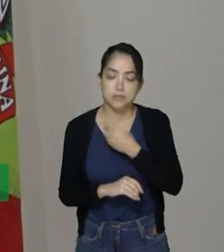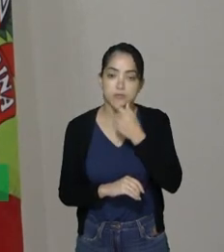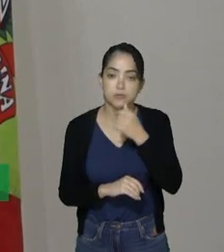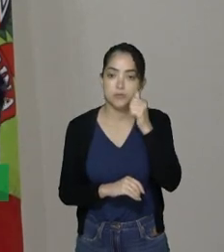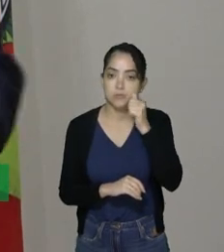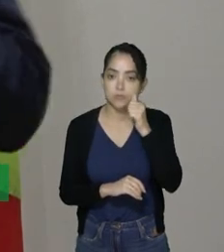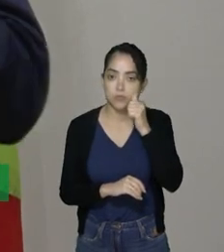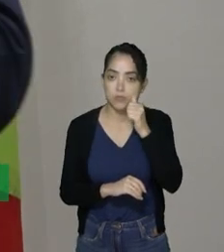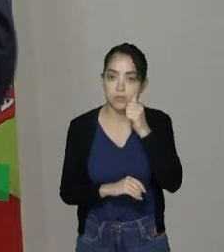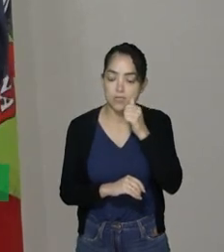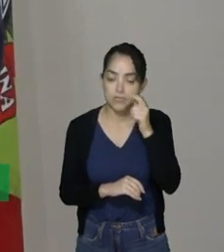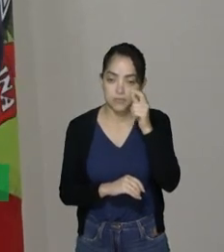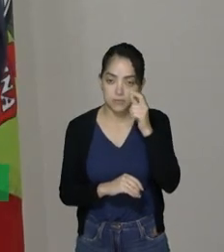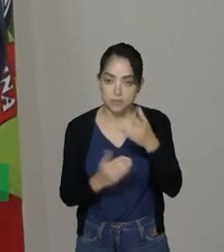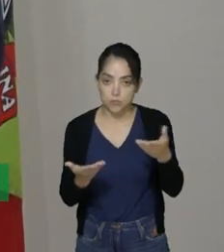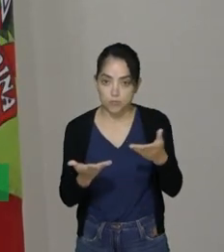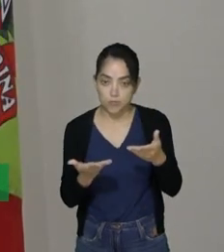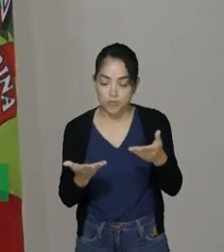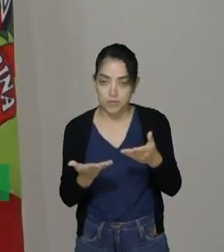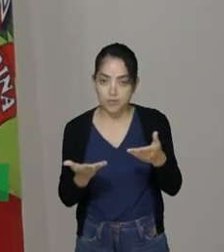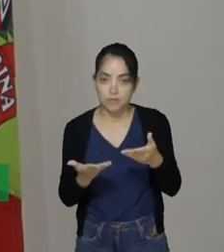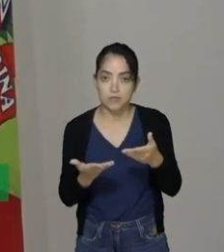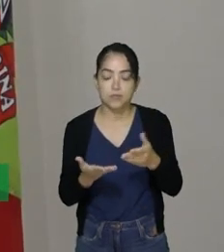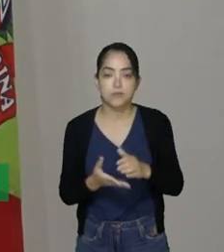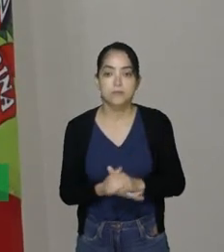cumprimentar todos que nos acompanham.